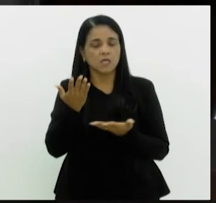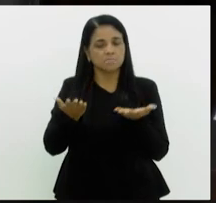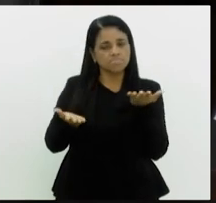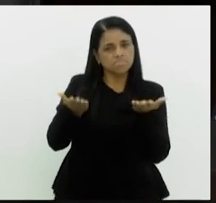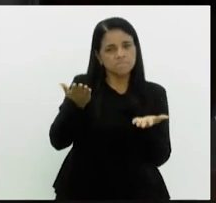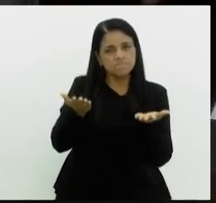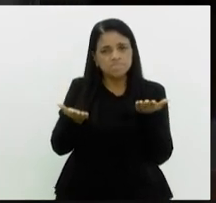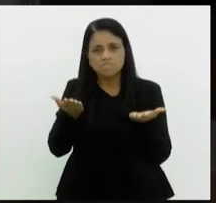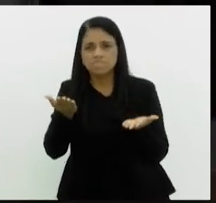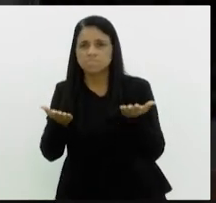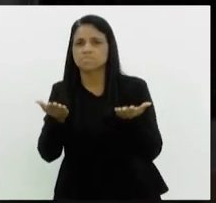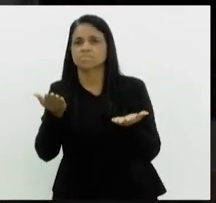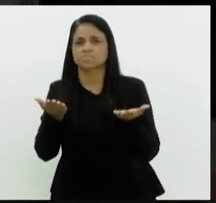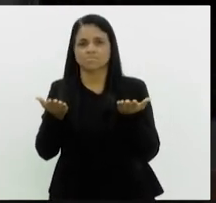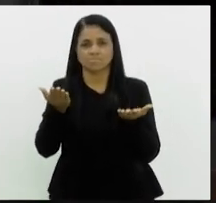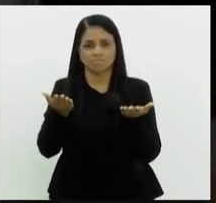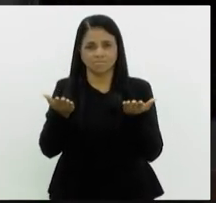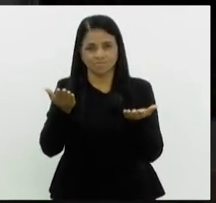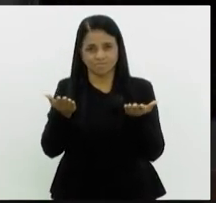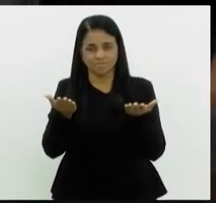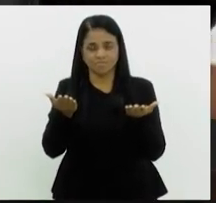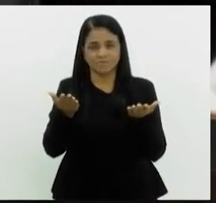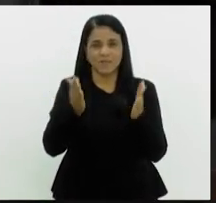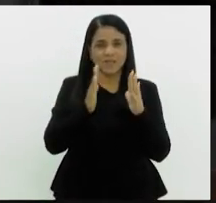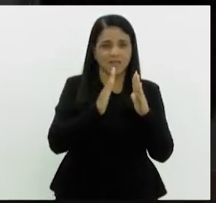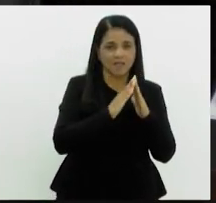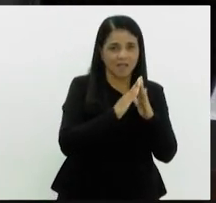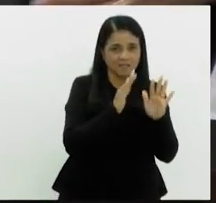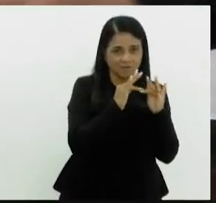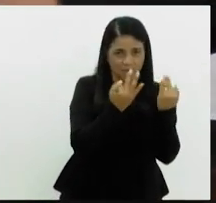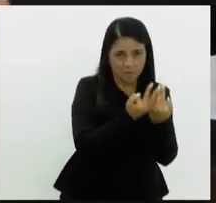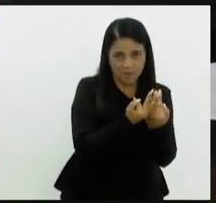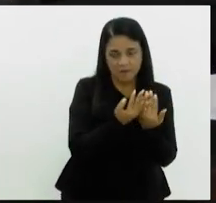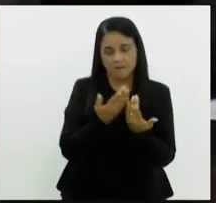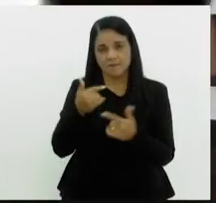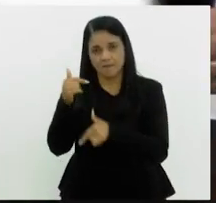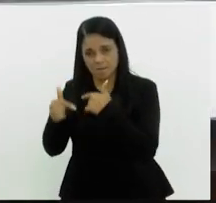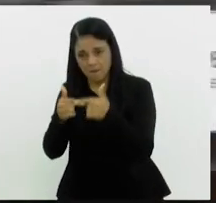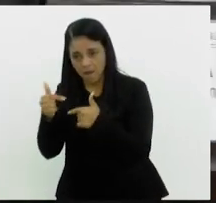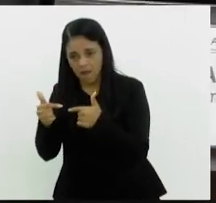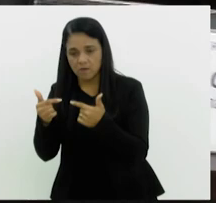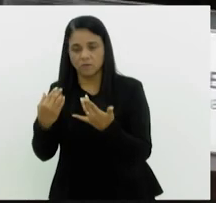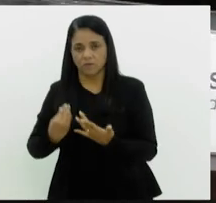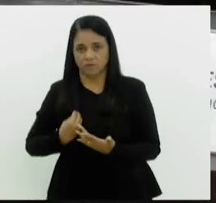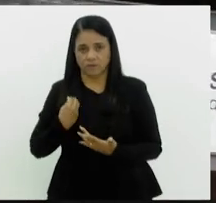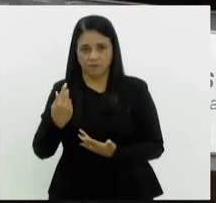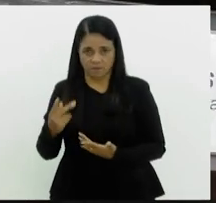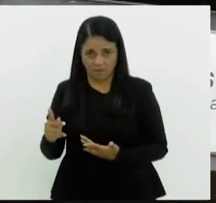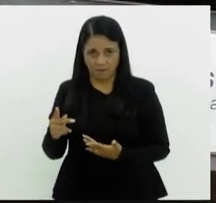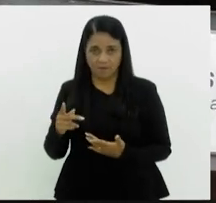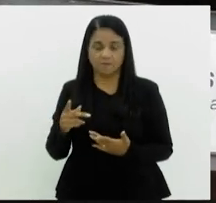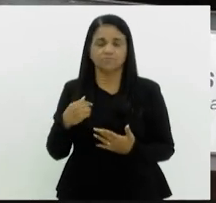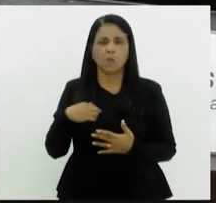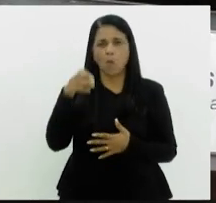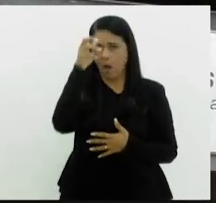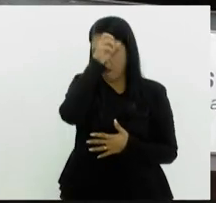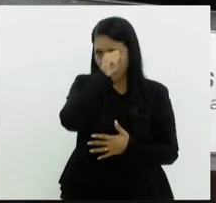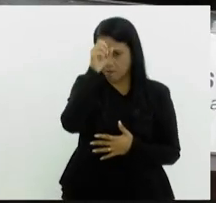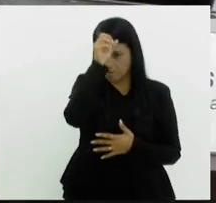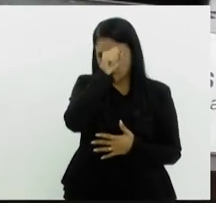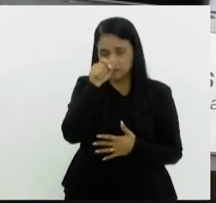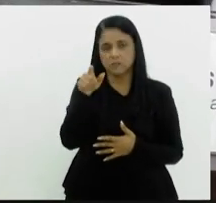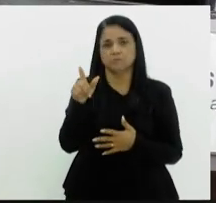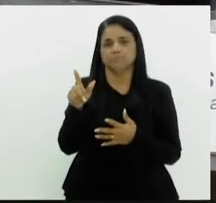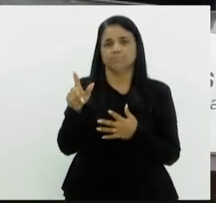equilíbrio entre ambas as partes da vida dela. E eu aprendi isso muito com a minha